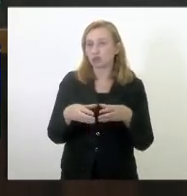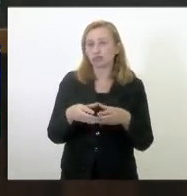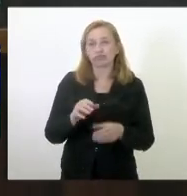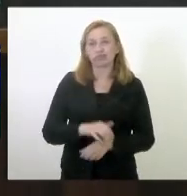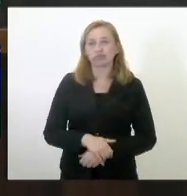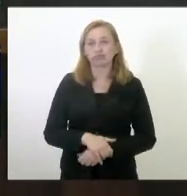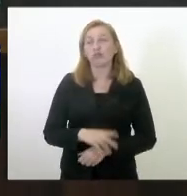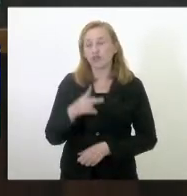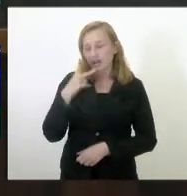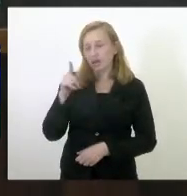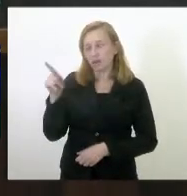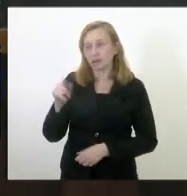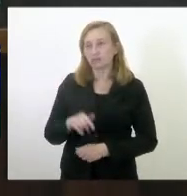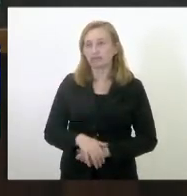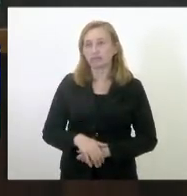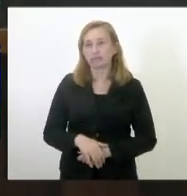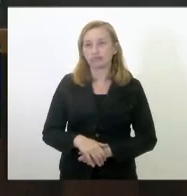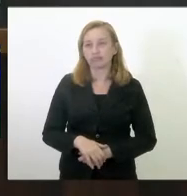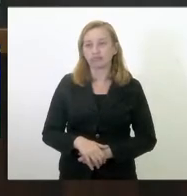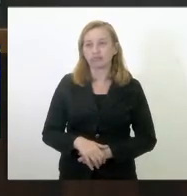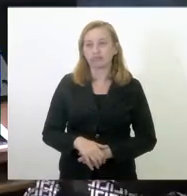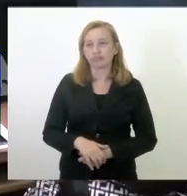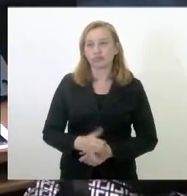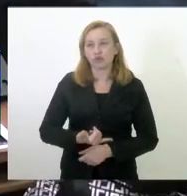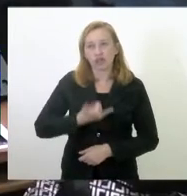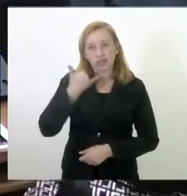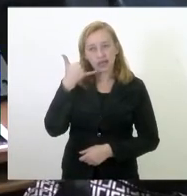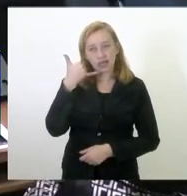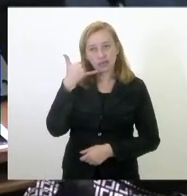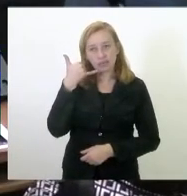Deixa eu tentar falar com ele aqui.